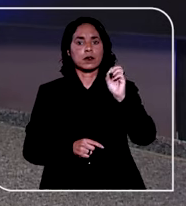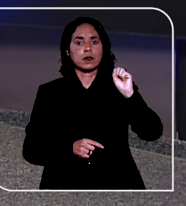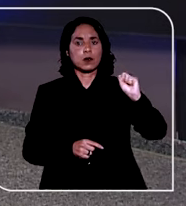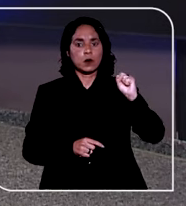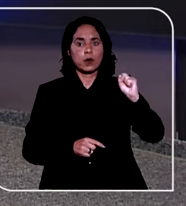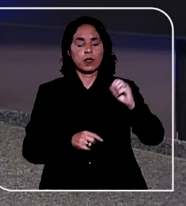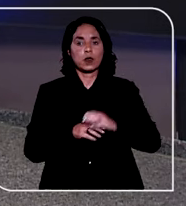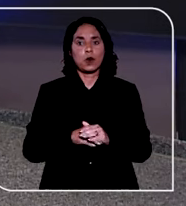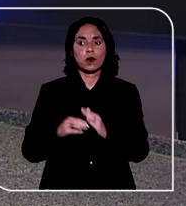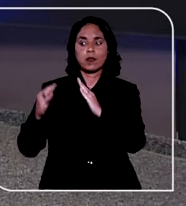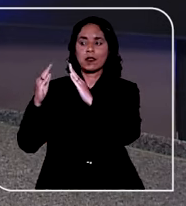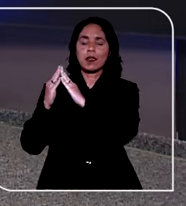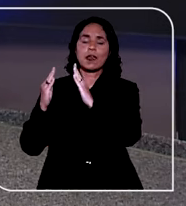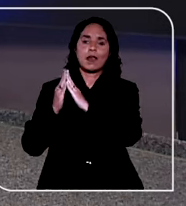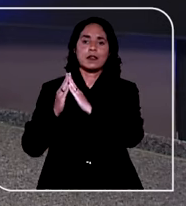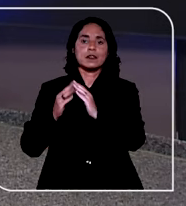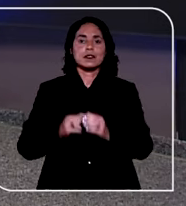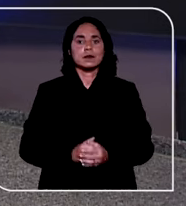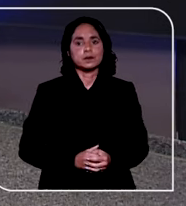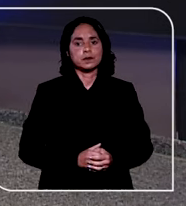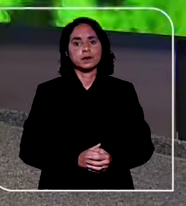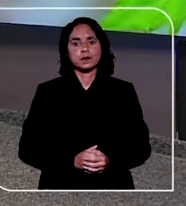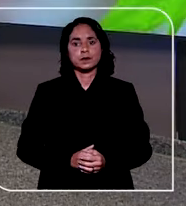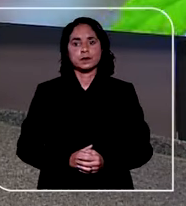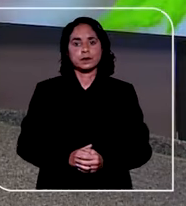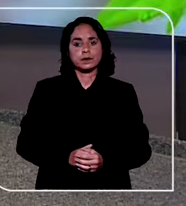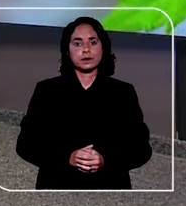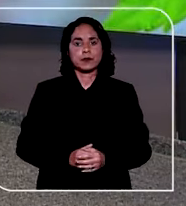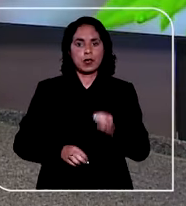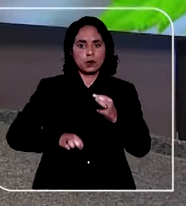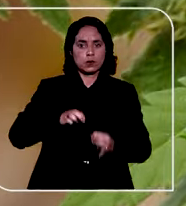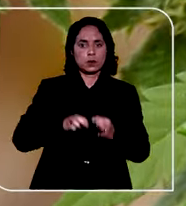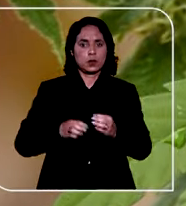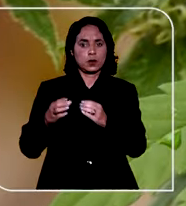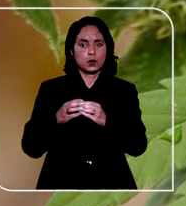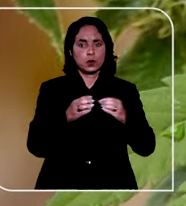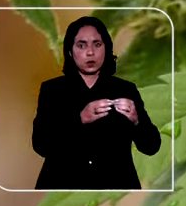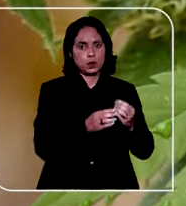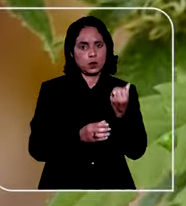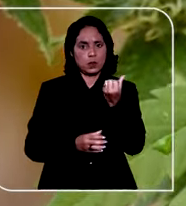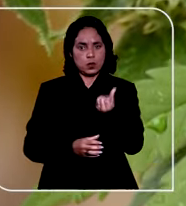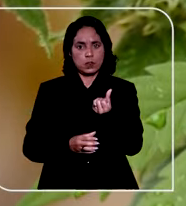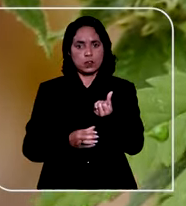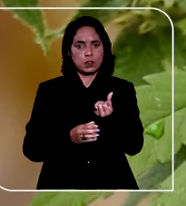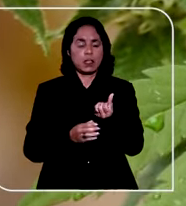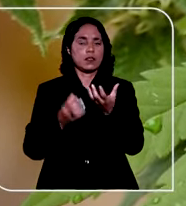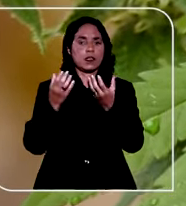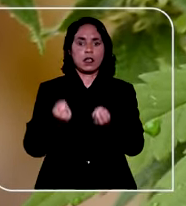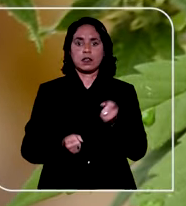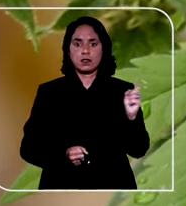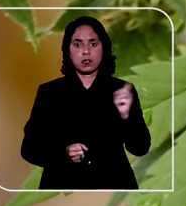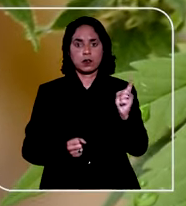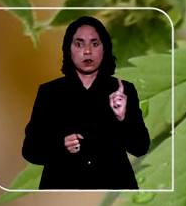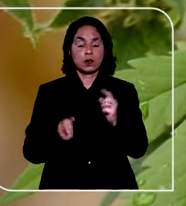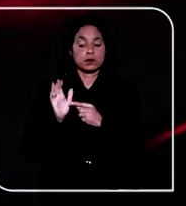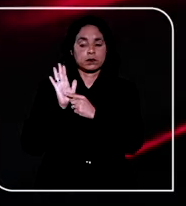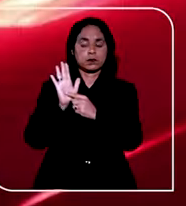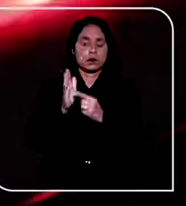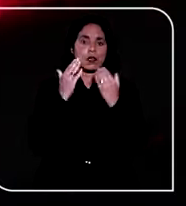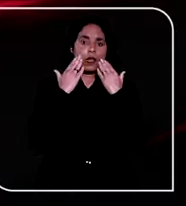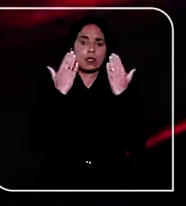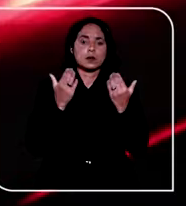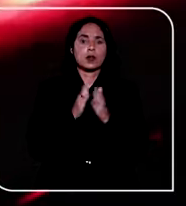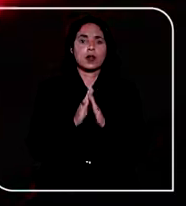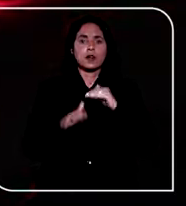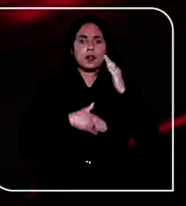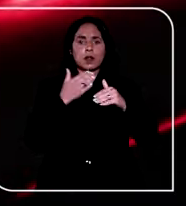maconha no quintal de casa Os ministros da sexta turma consideraram ilícitas as provas obtidas após